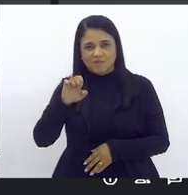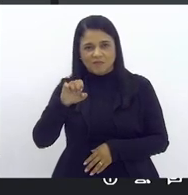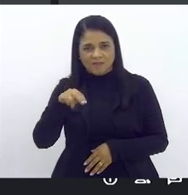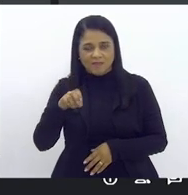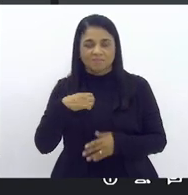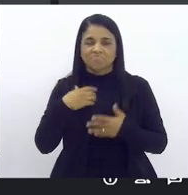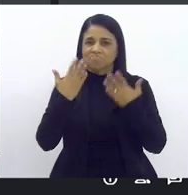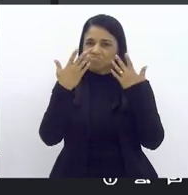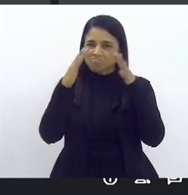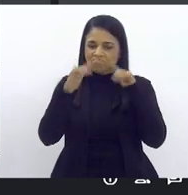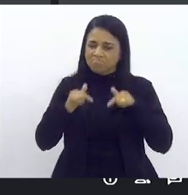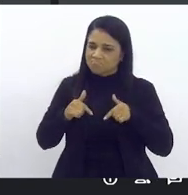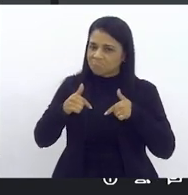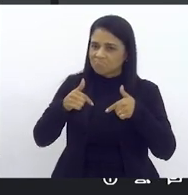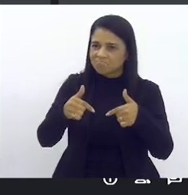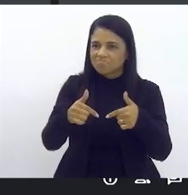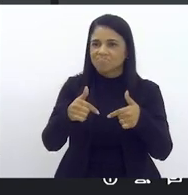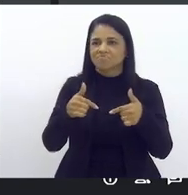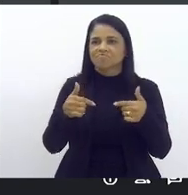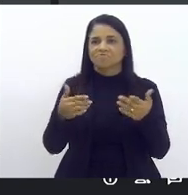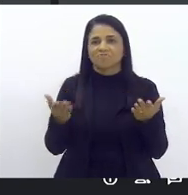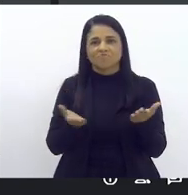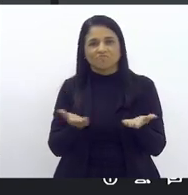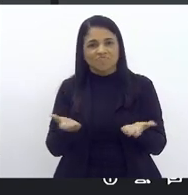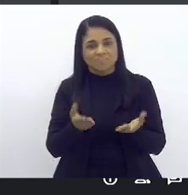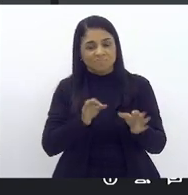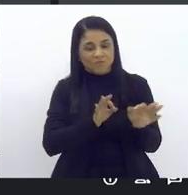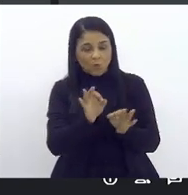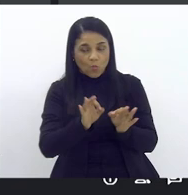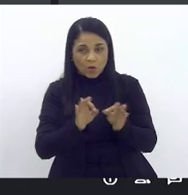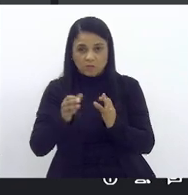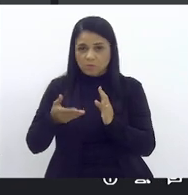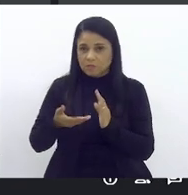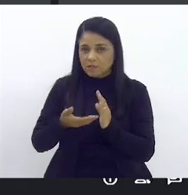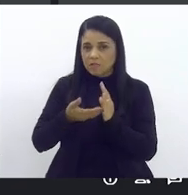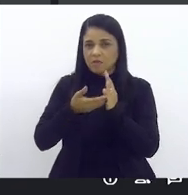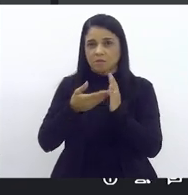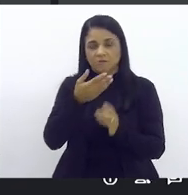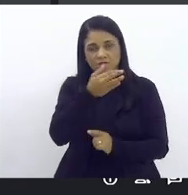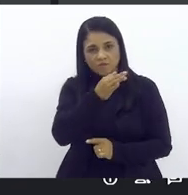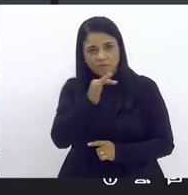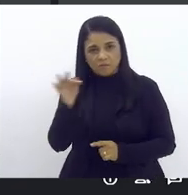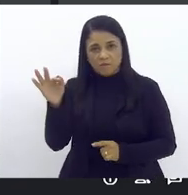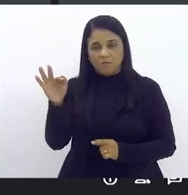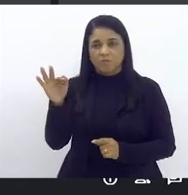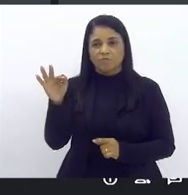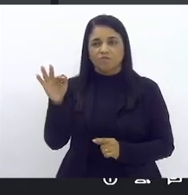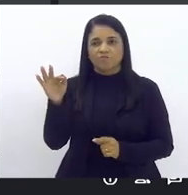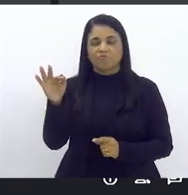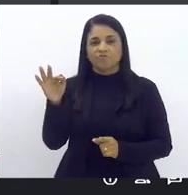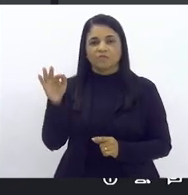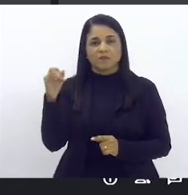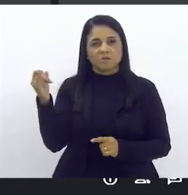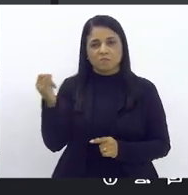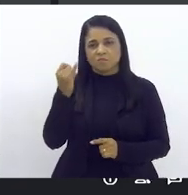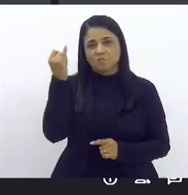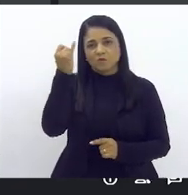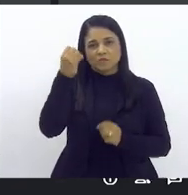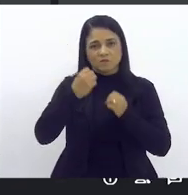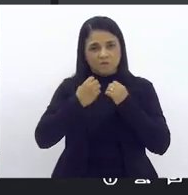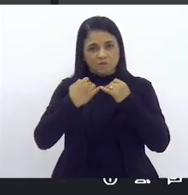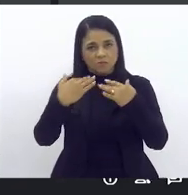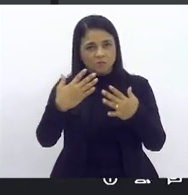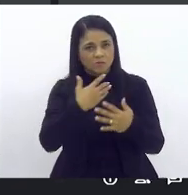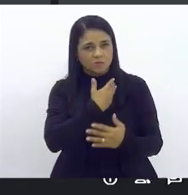parabenizar vocês pela iniciativa de organizar pela Câmara Federal essa importante